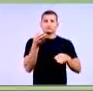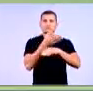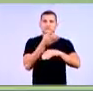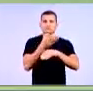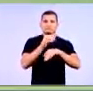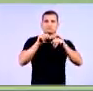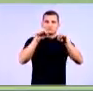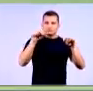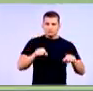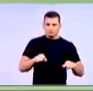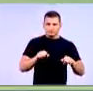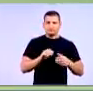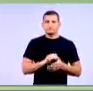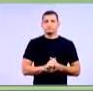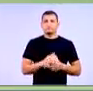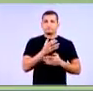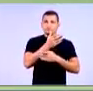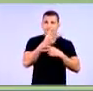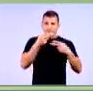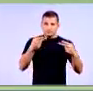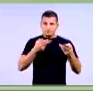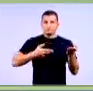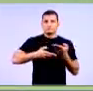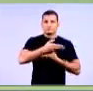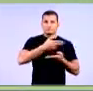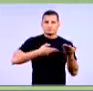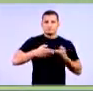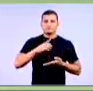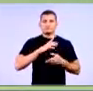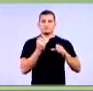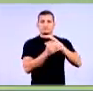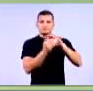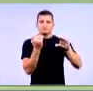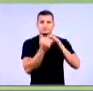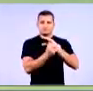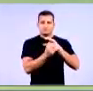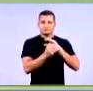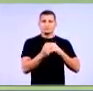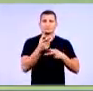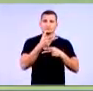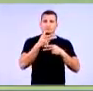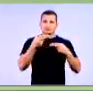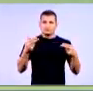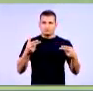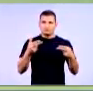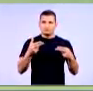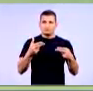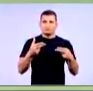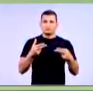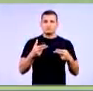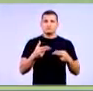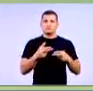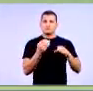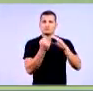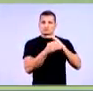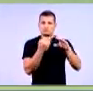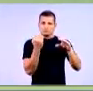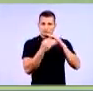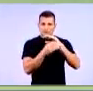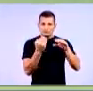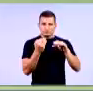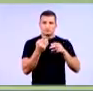Os objetos interagem através do envio de mensagens. Então, os objetos, né, enviam mensagens.